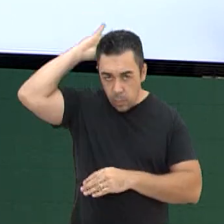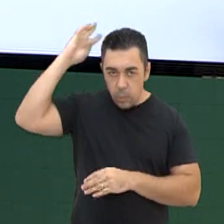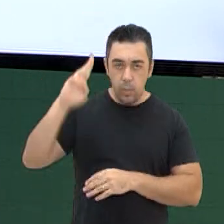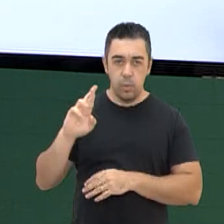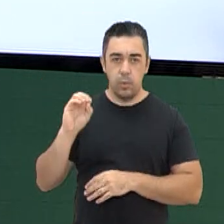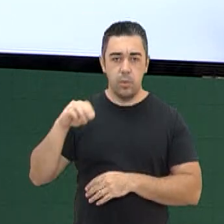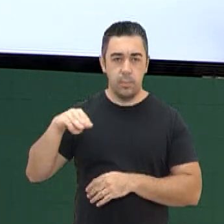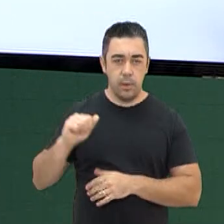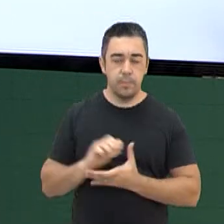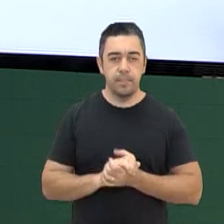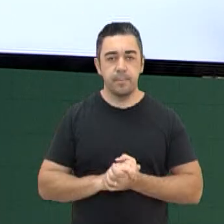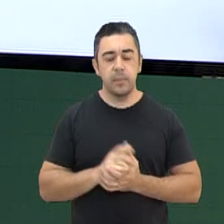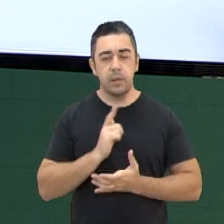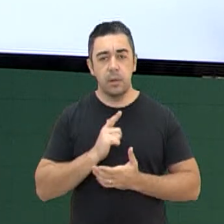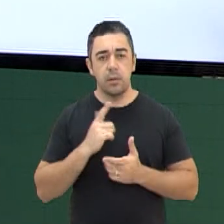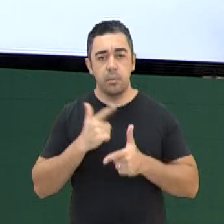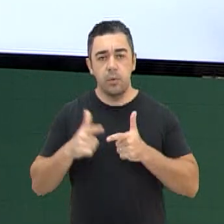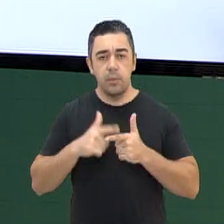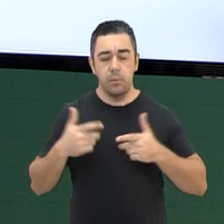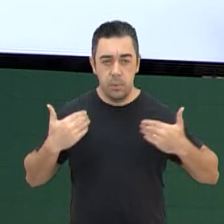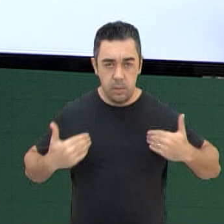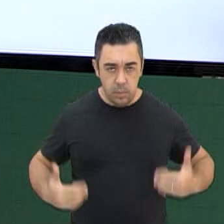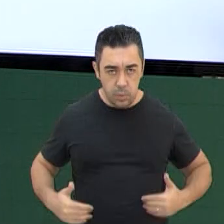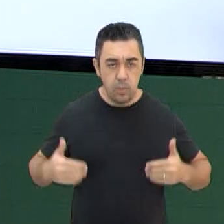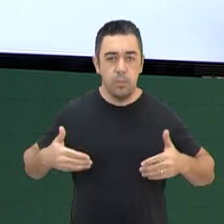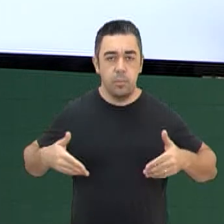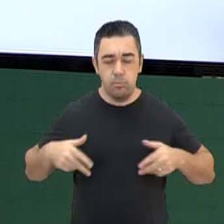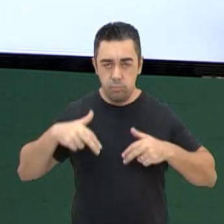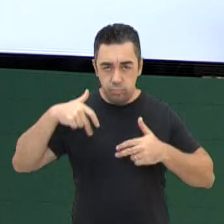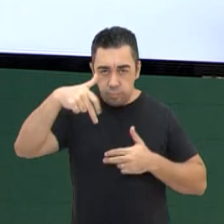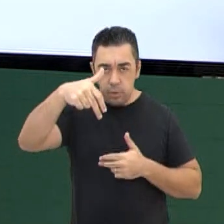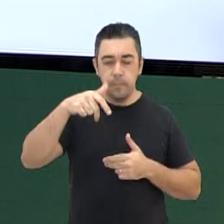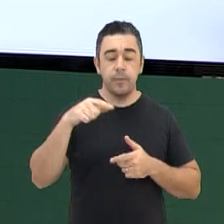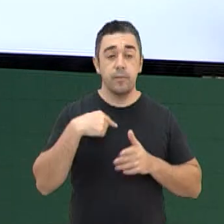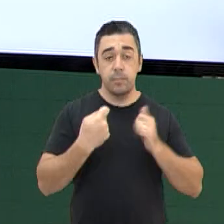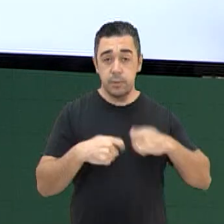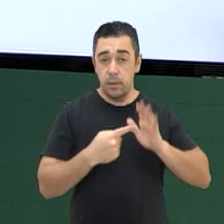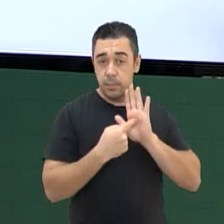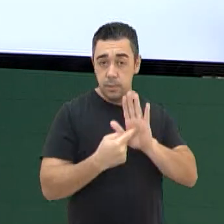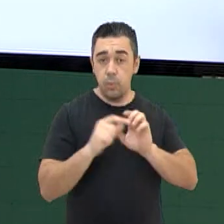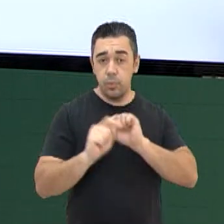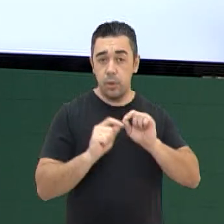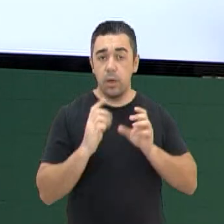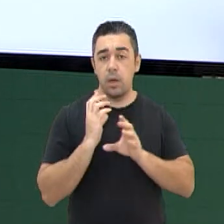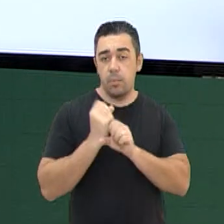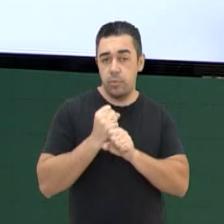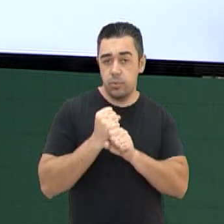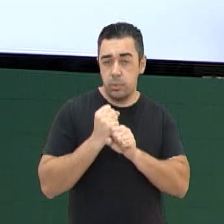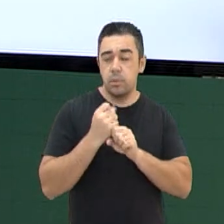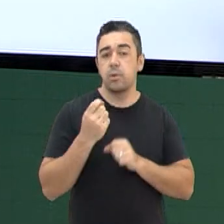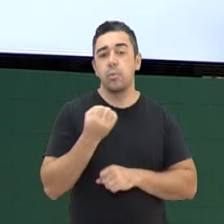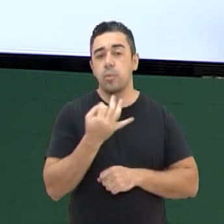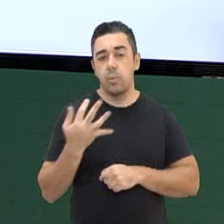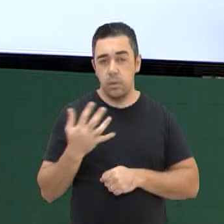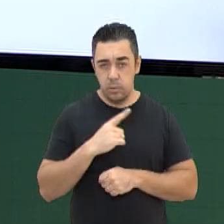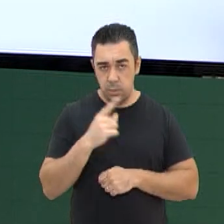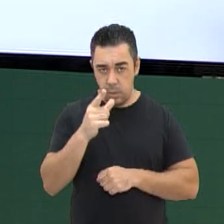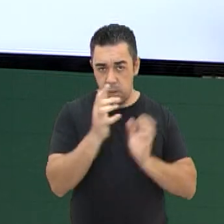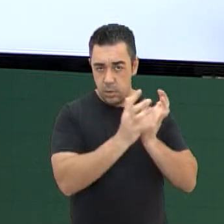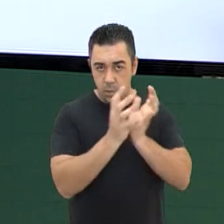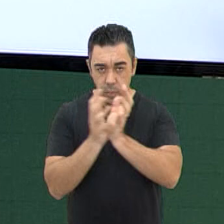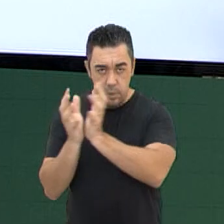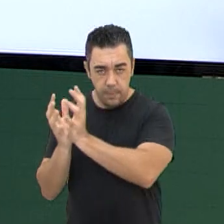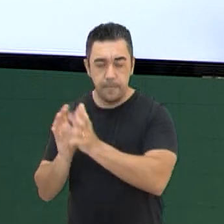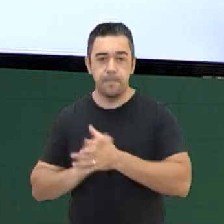alguma deficiência físico-motora, para participar, você precisa apresentar esse tipo de deficiência. Além